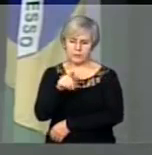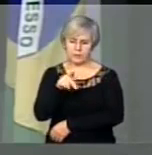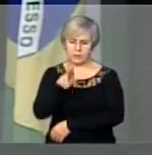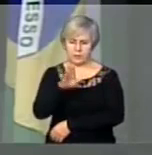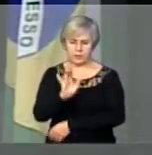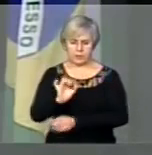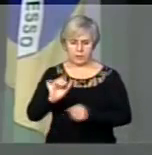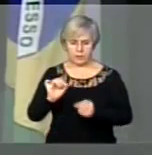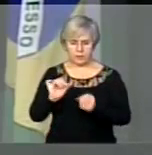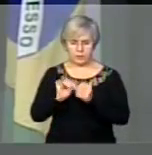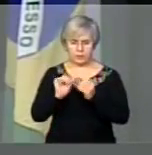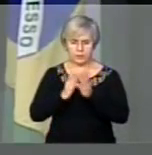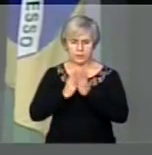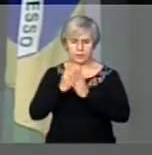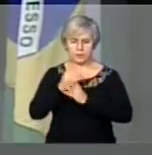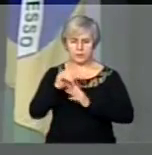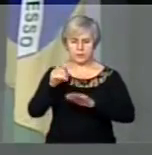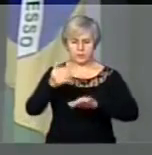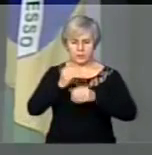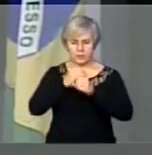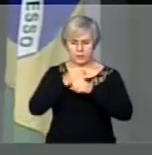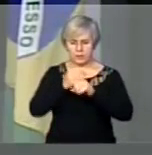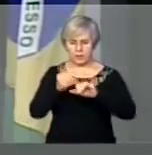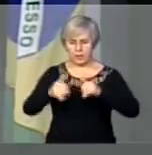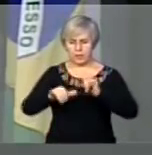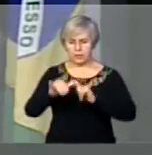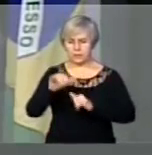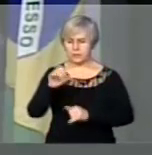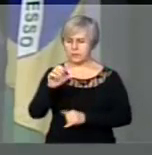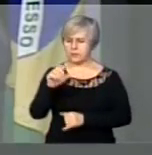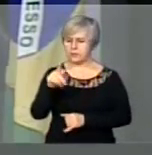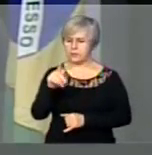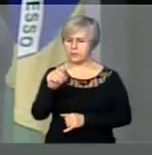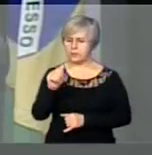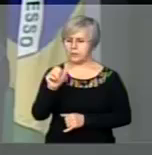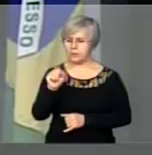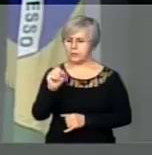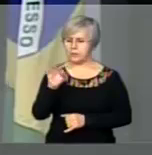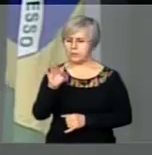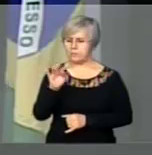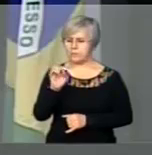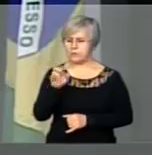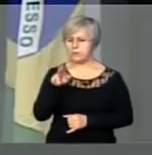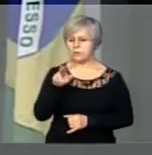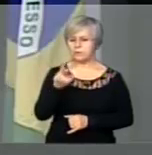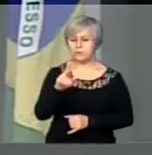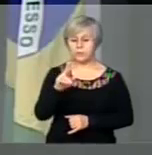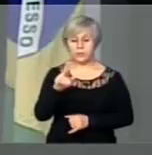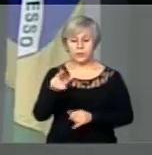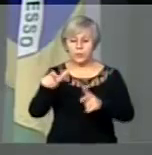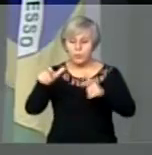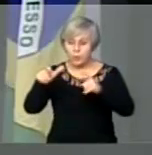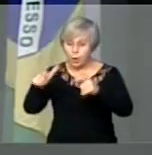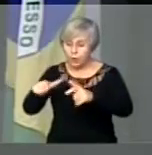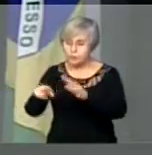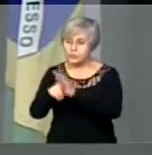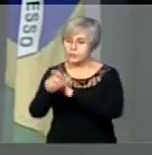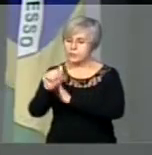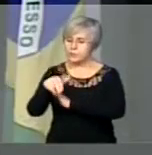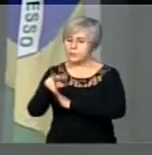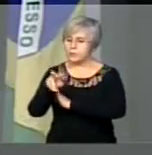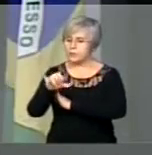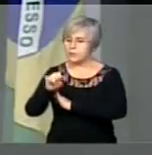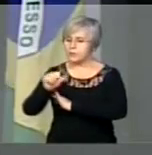pelo laboratório Sanofi Pasteur, na agência, na Anvisa, na sua último estágio,